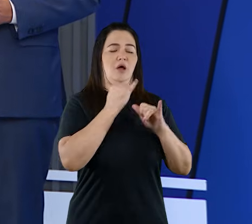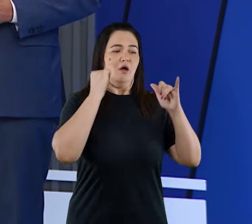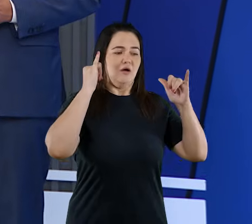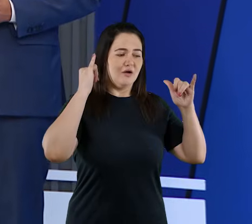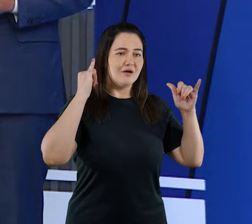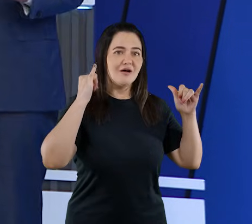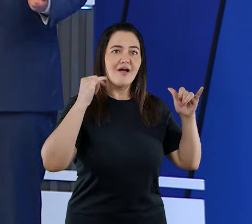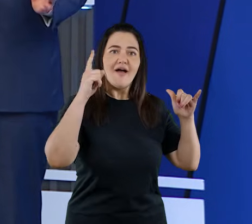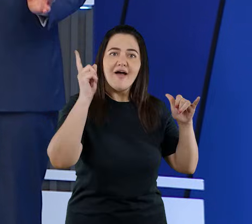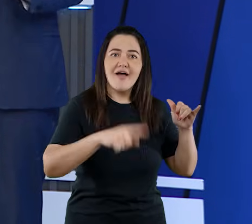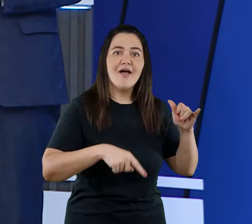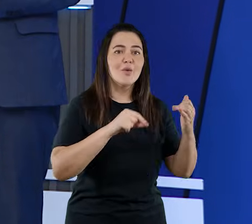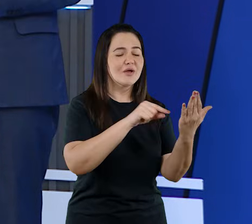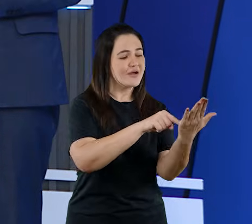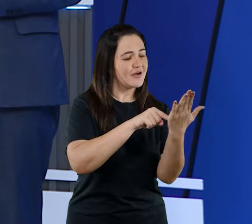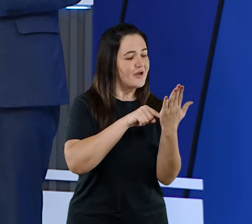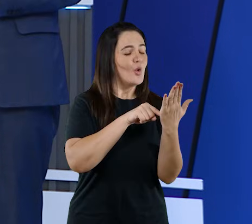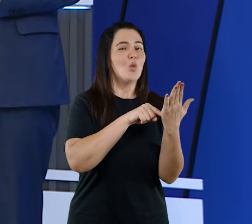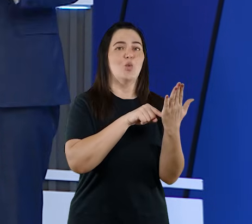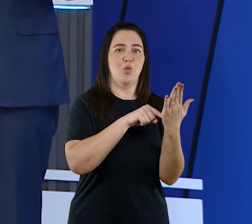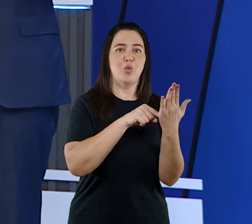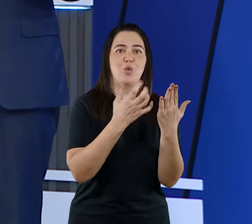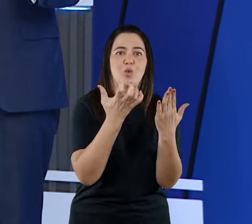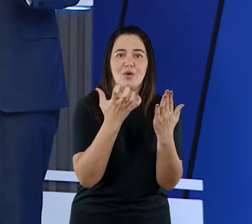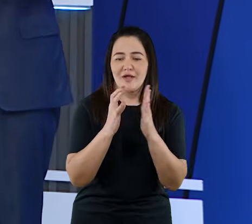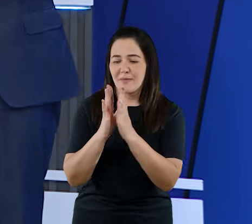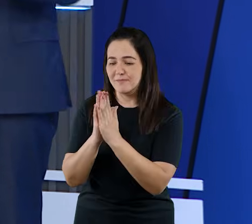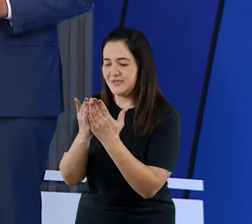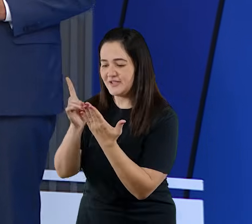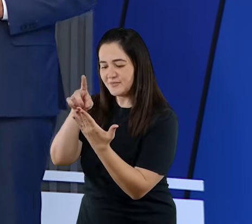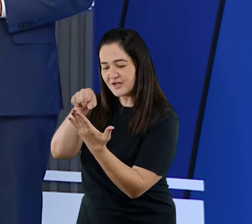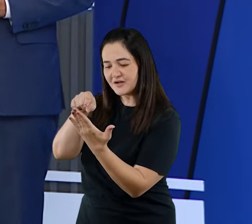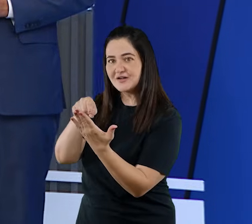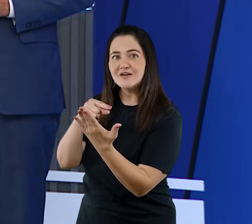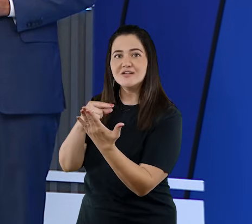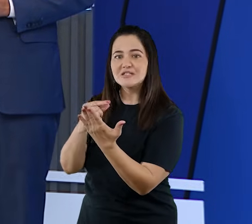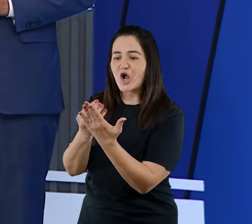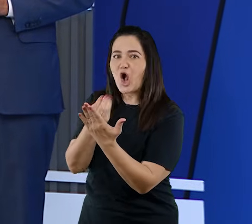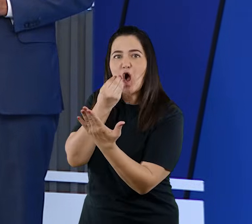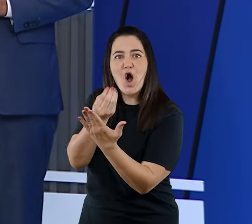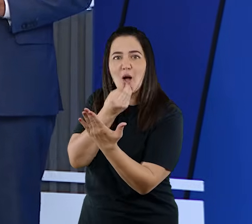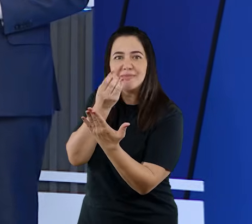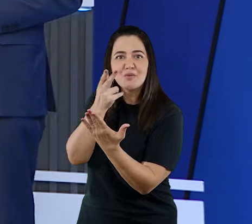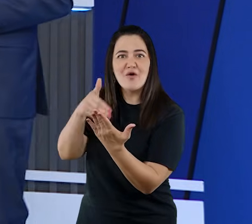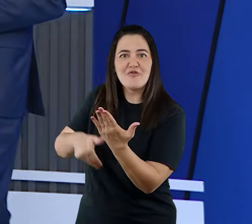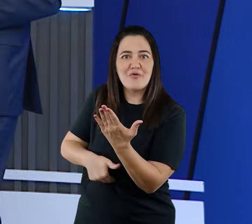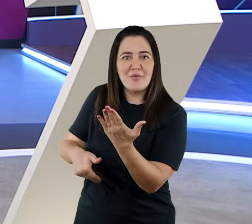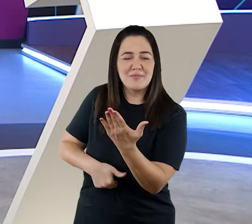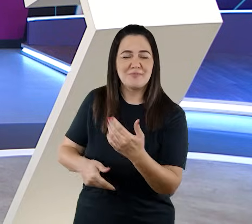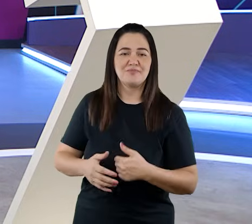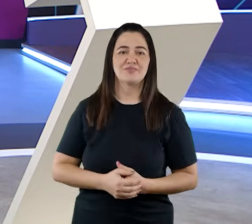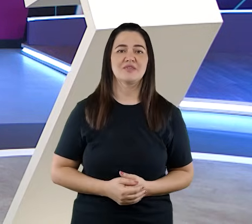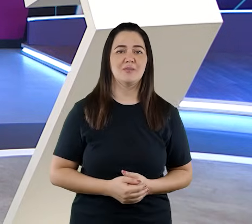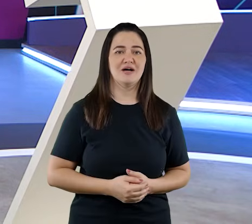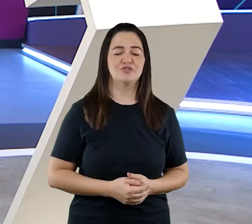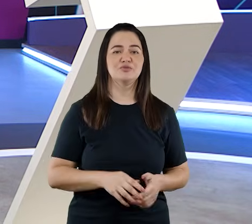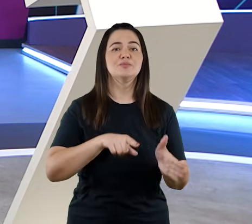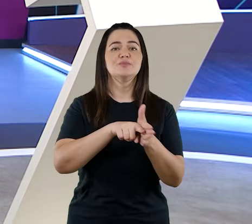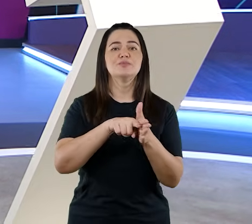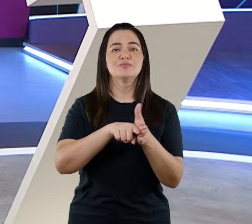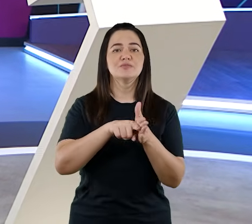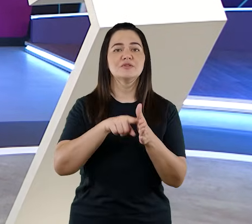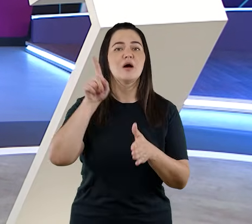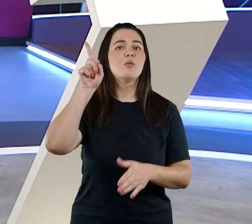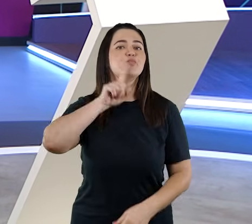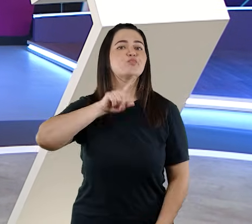escreveu. E não é a mensagem pela mensagem, mas é a mensagem que leva para a palavra. Uma pesquisa feita